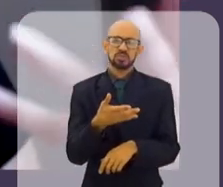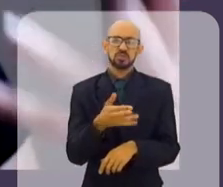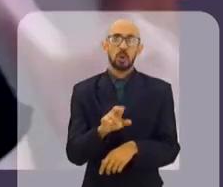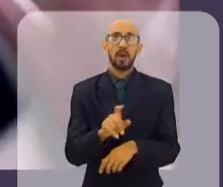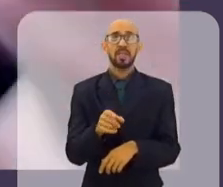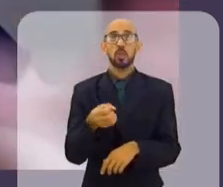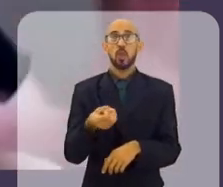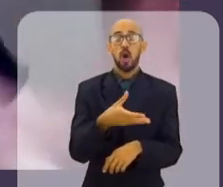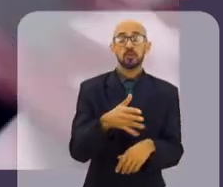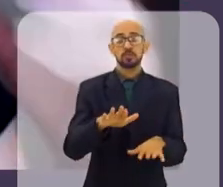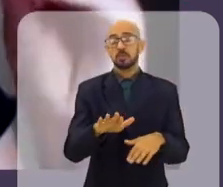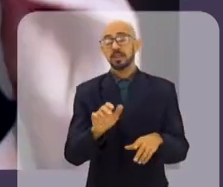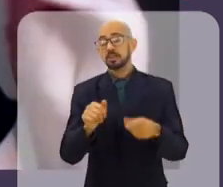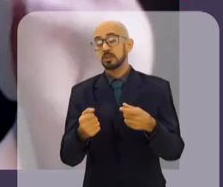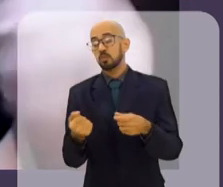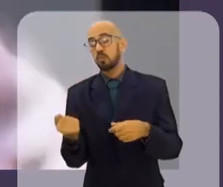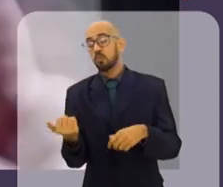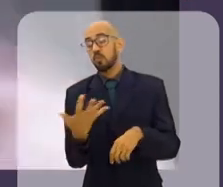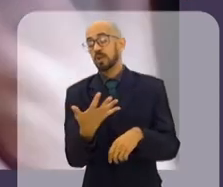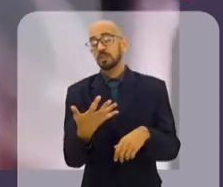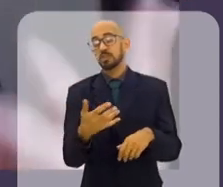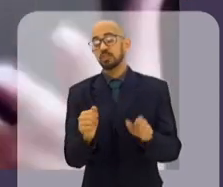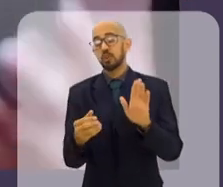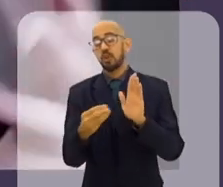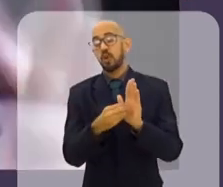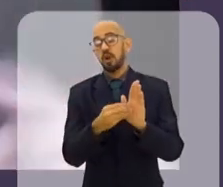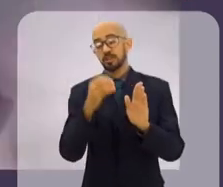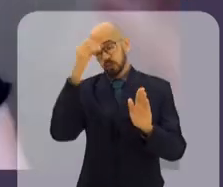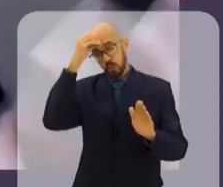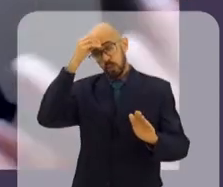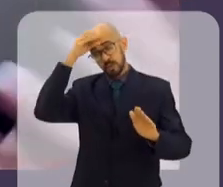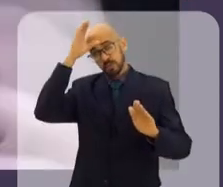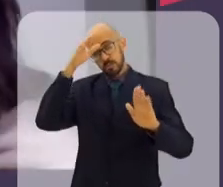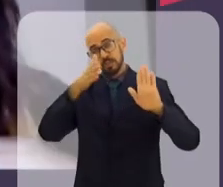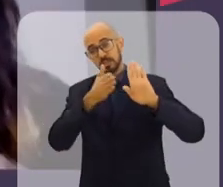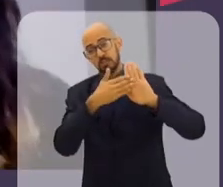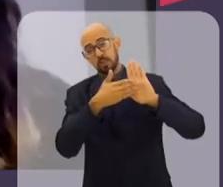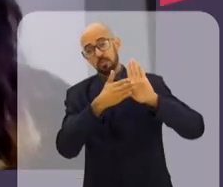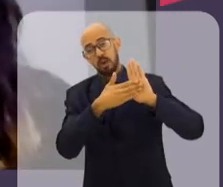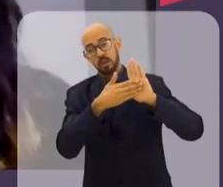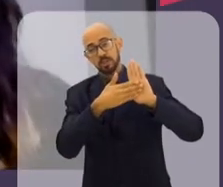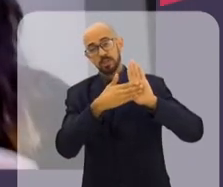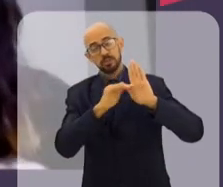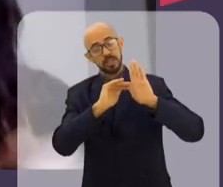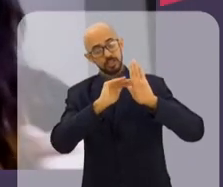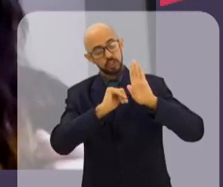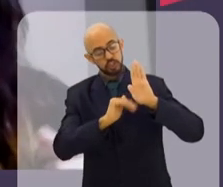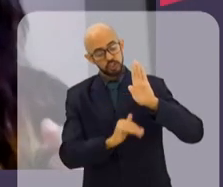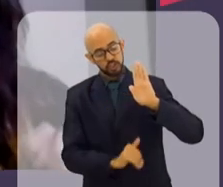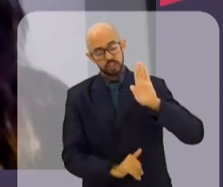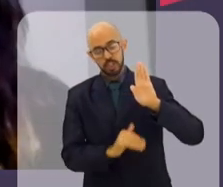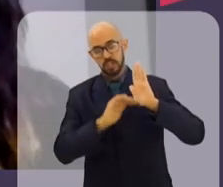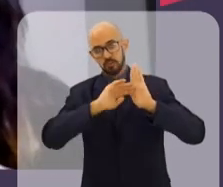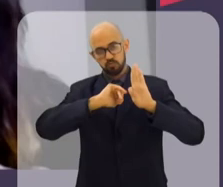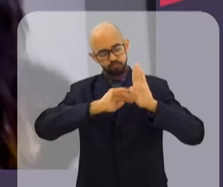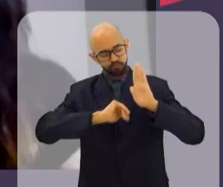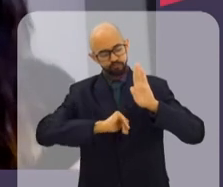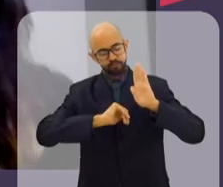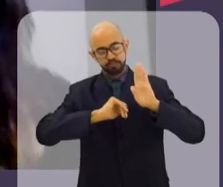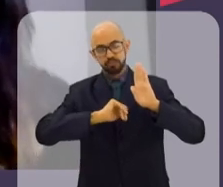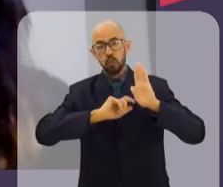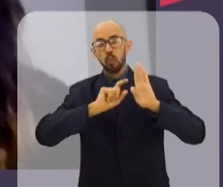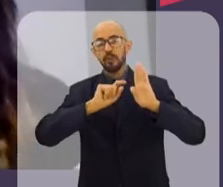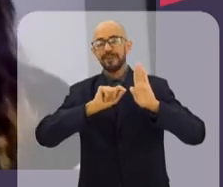traz a pauta, esses conhecimentos, essas vozes, você tira